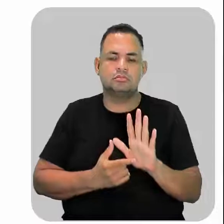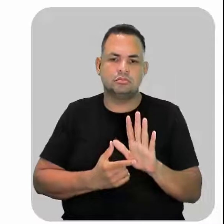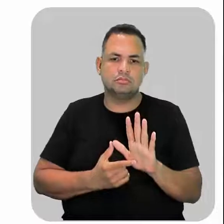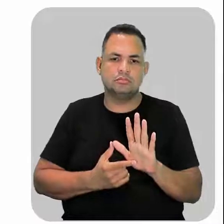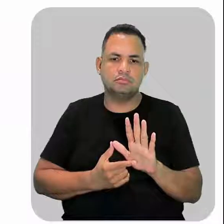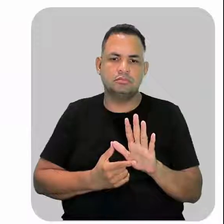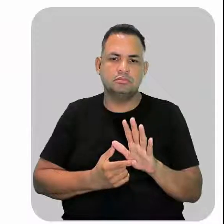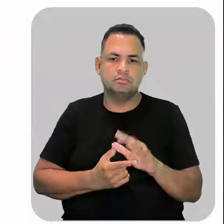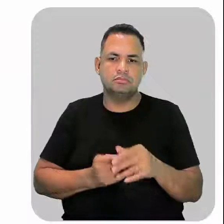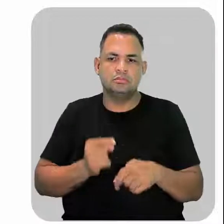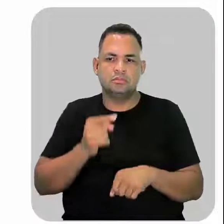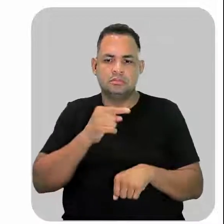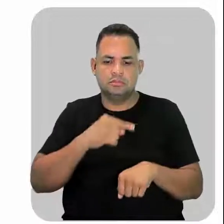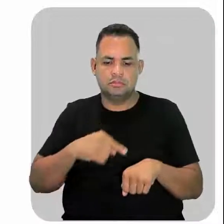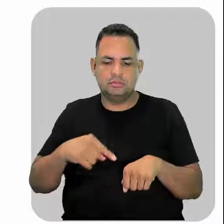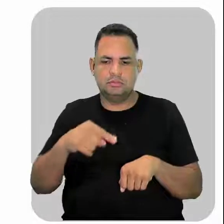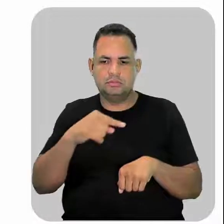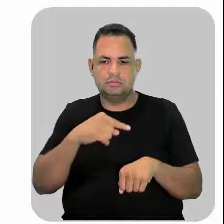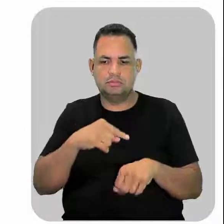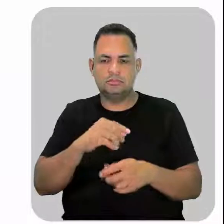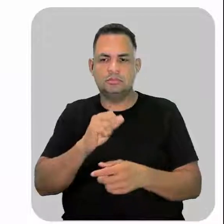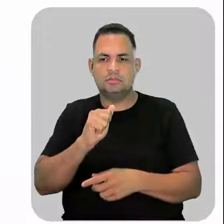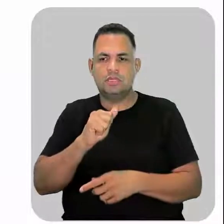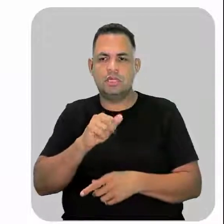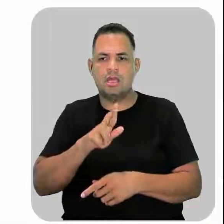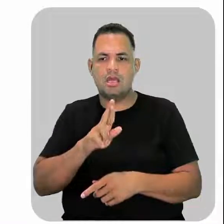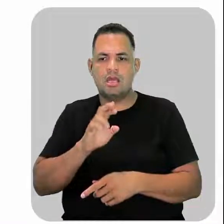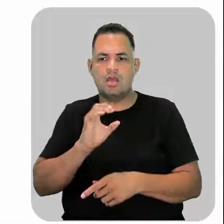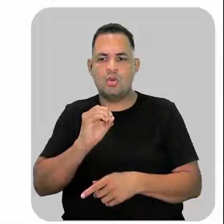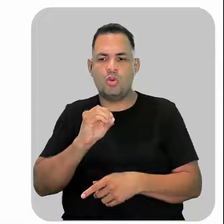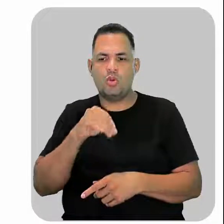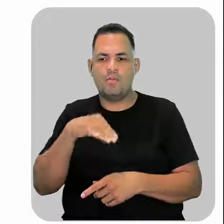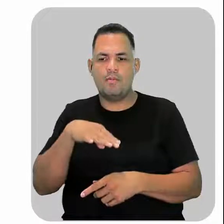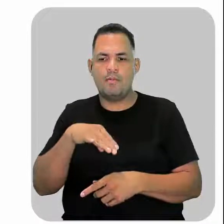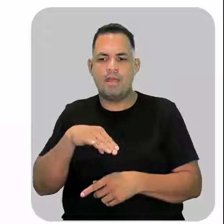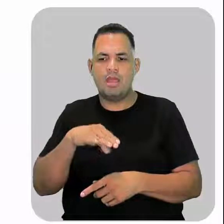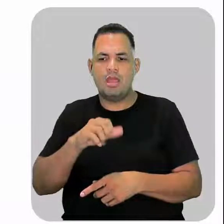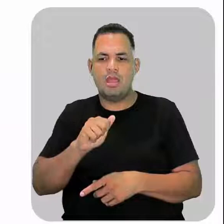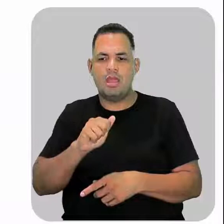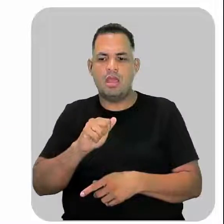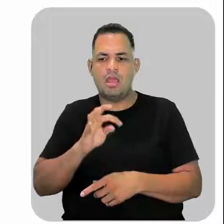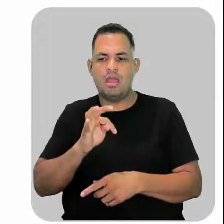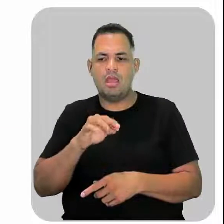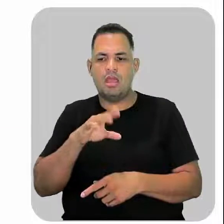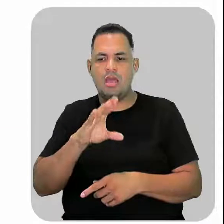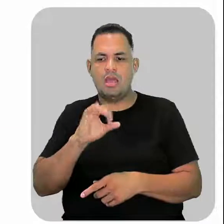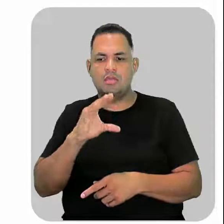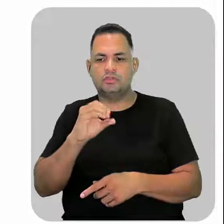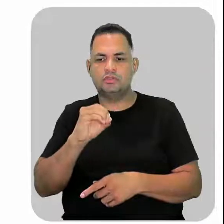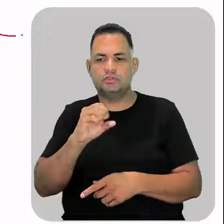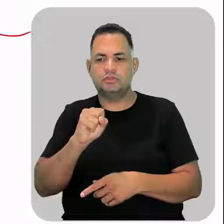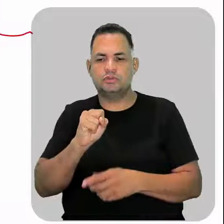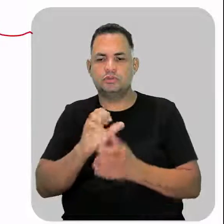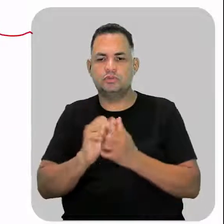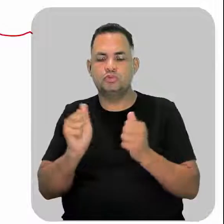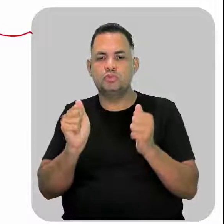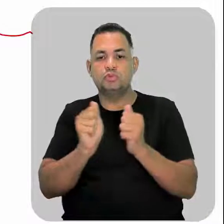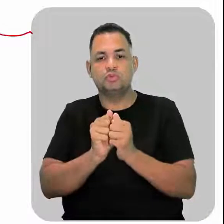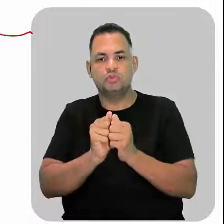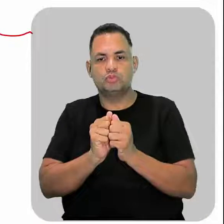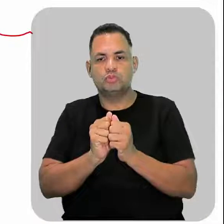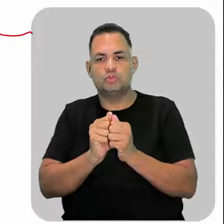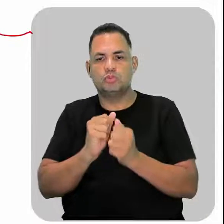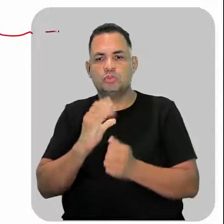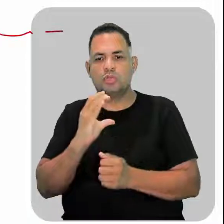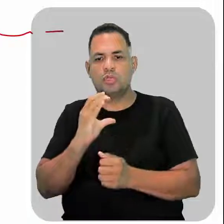apresenta anéis aromáticos conjugados com quem? Com carbonila. O que é a